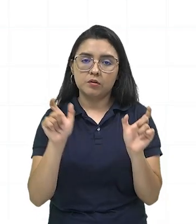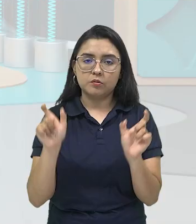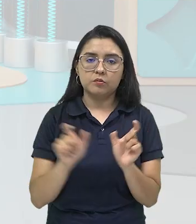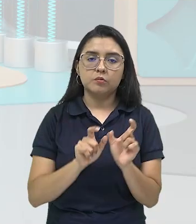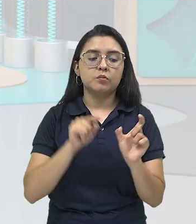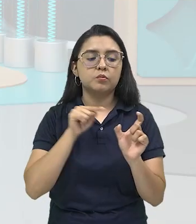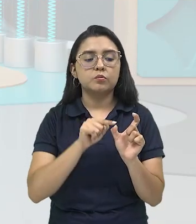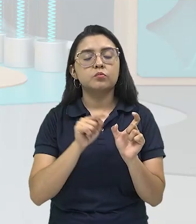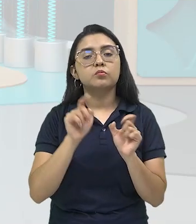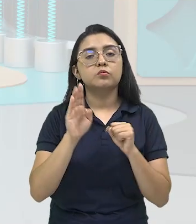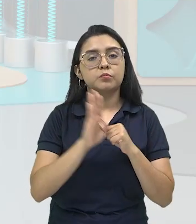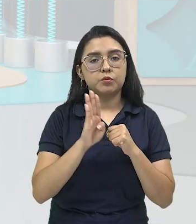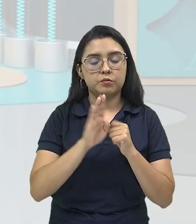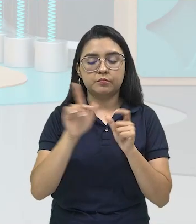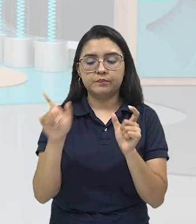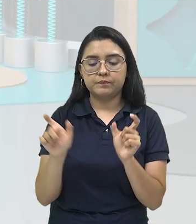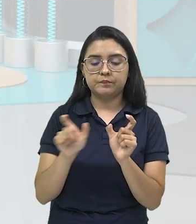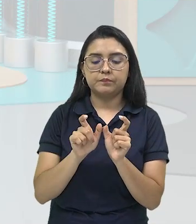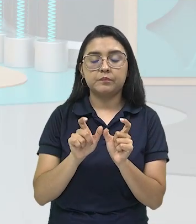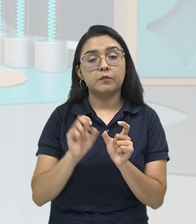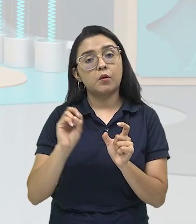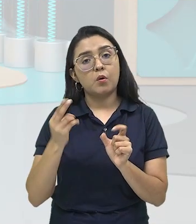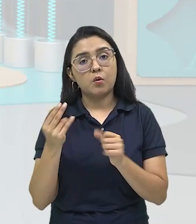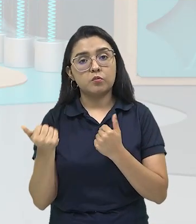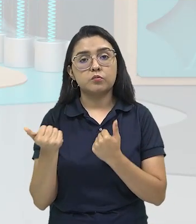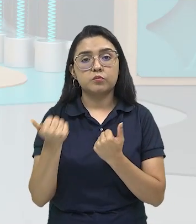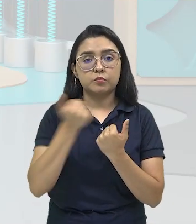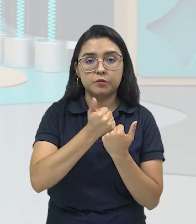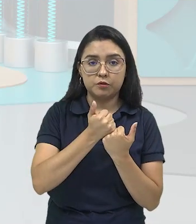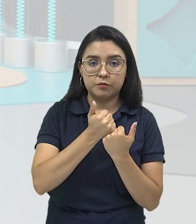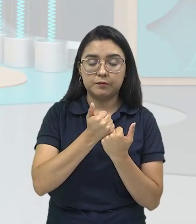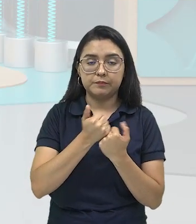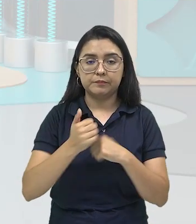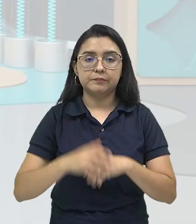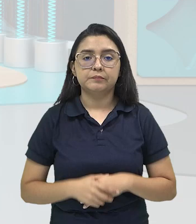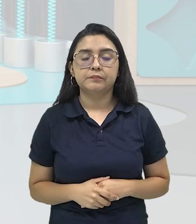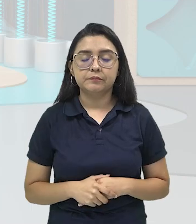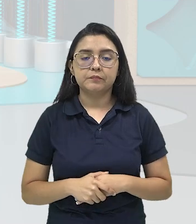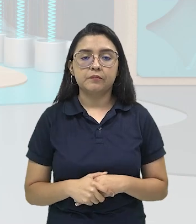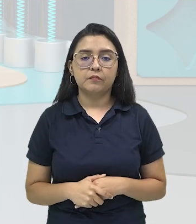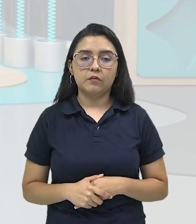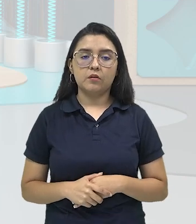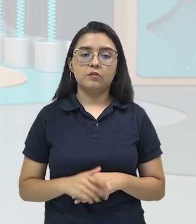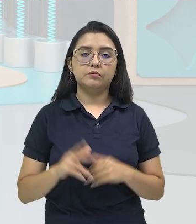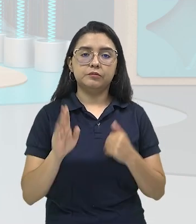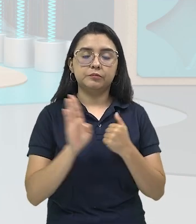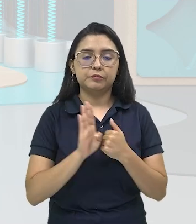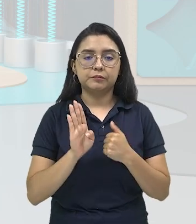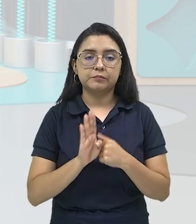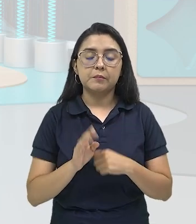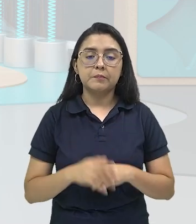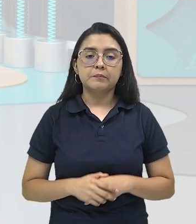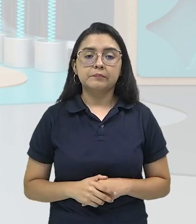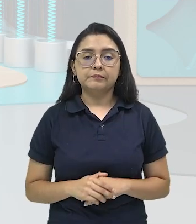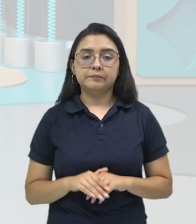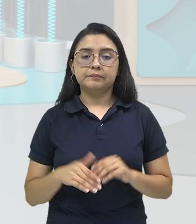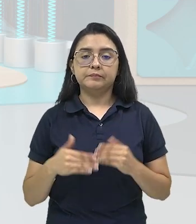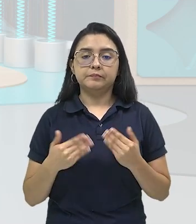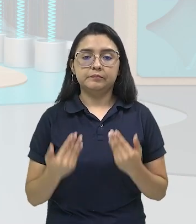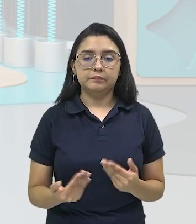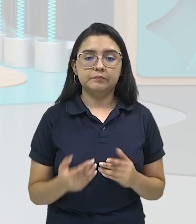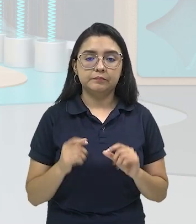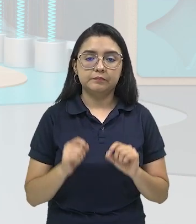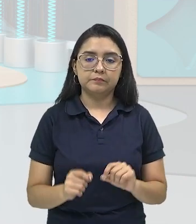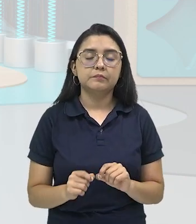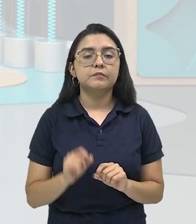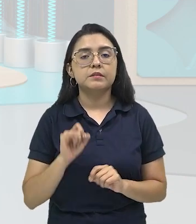o substantivo ou ele pode substituir o substantivo. Então, quando ele acompanha, ele vai dando